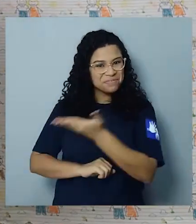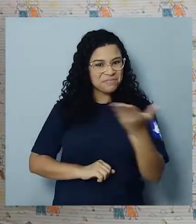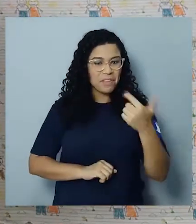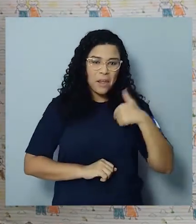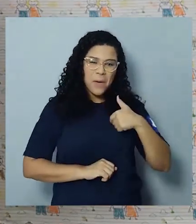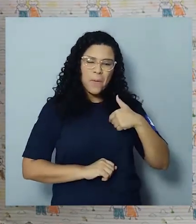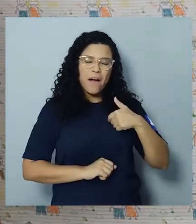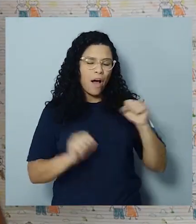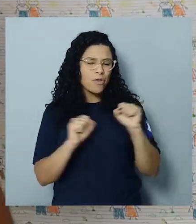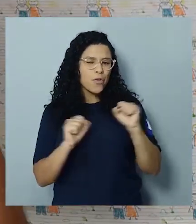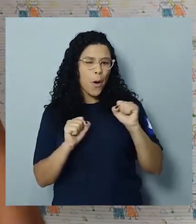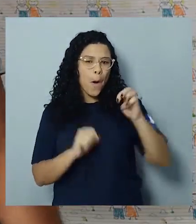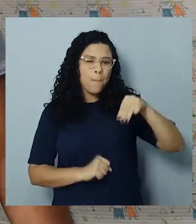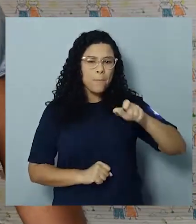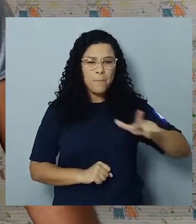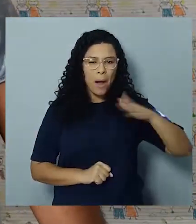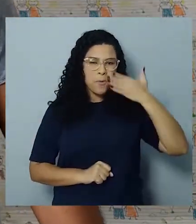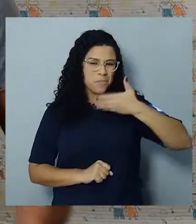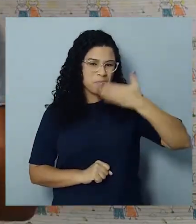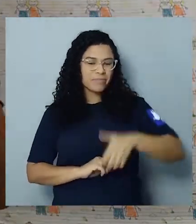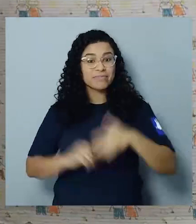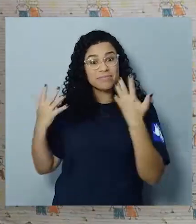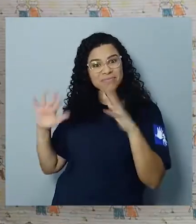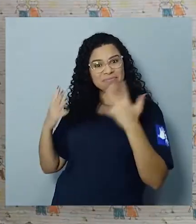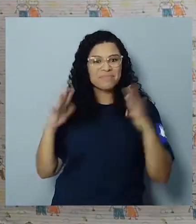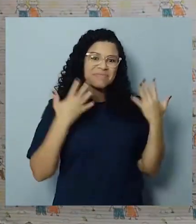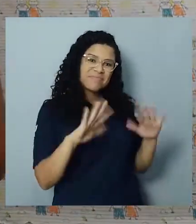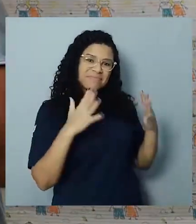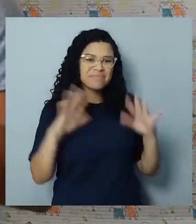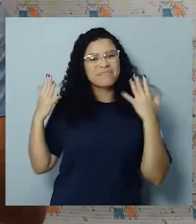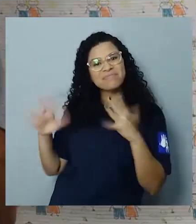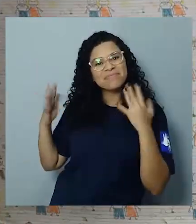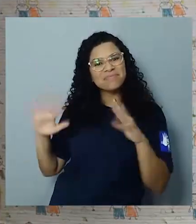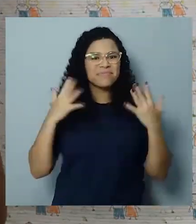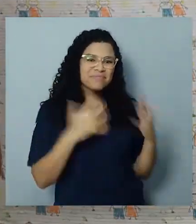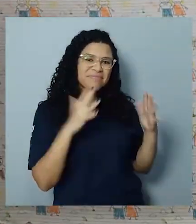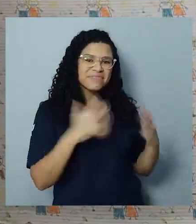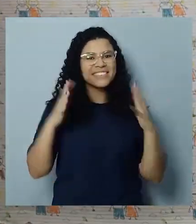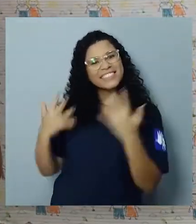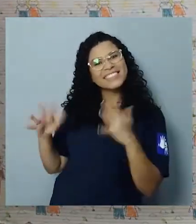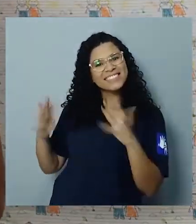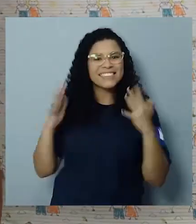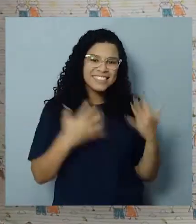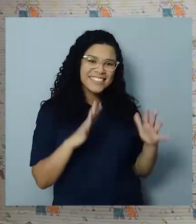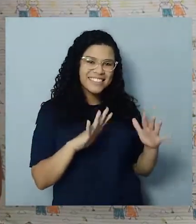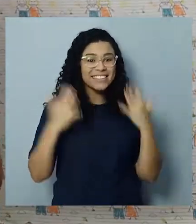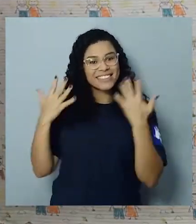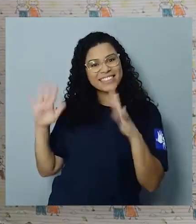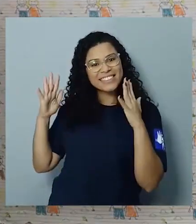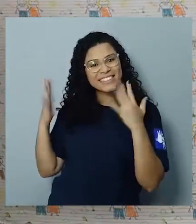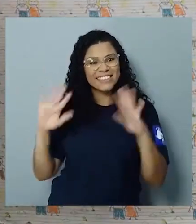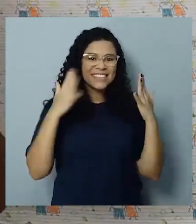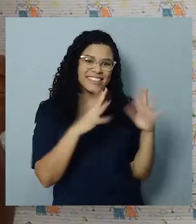eu adoro um e nada nada na Piriri Pompom Piriri